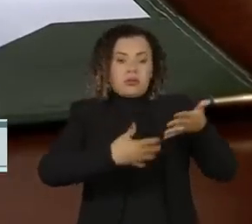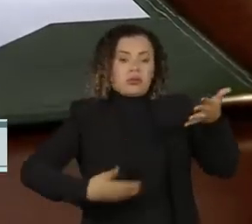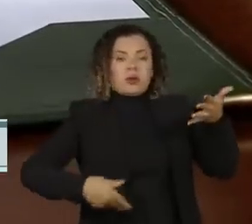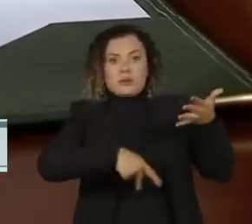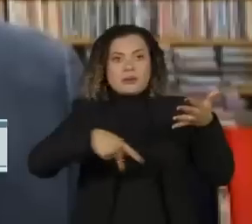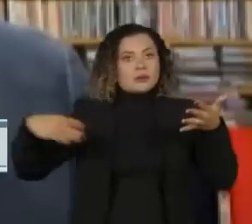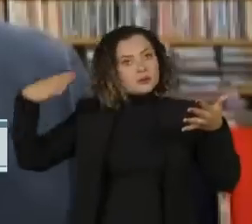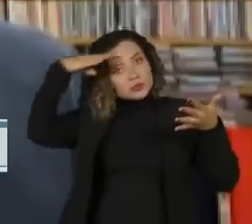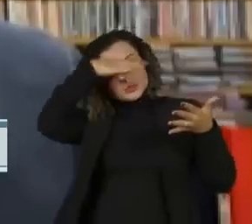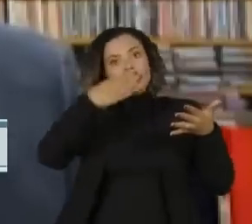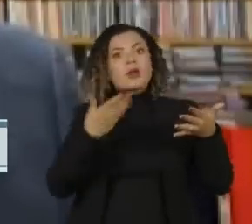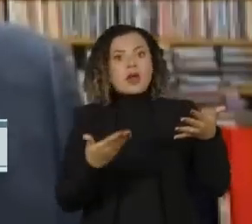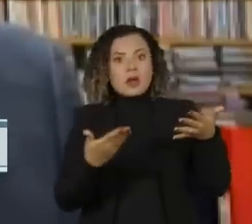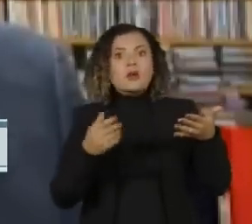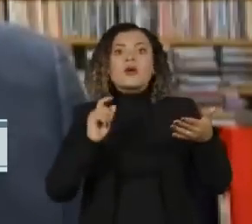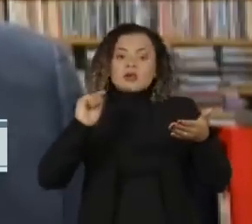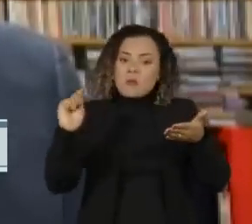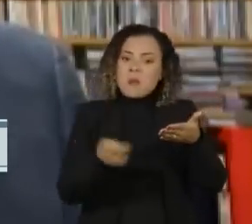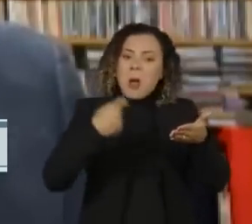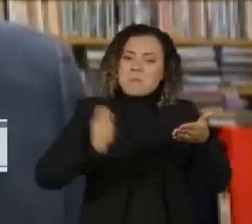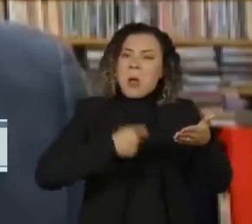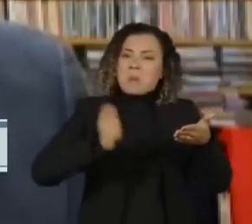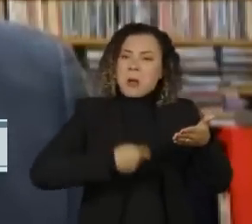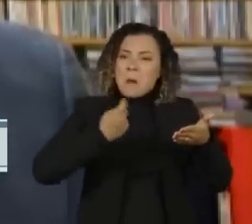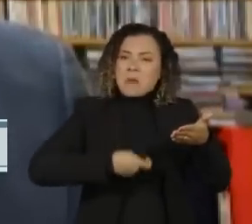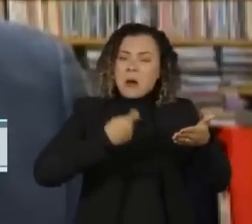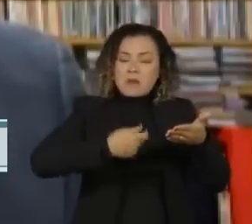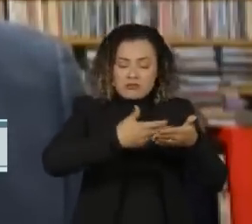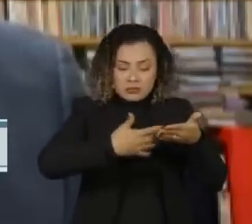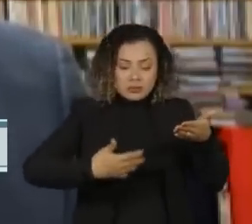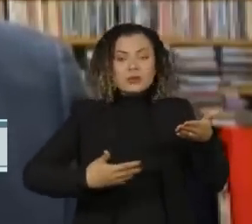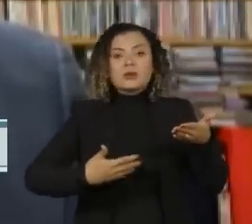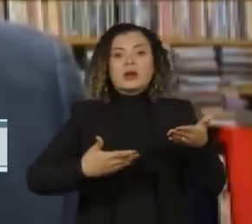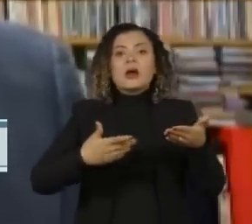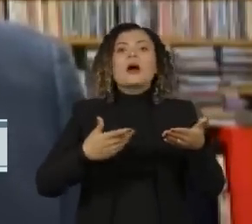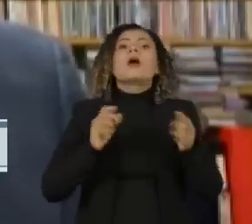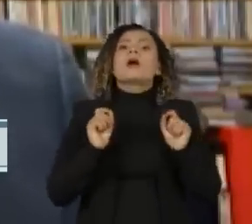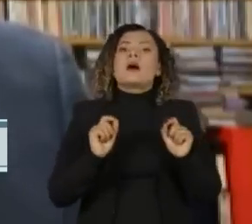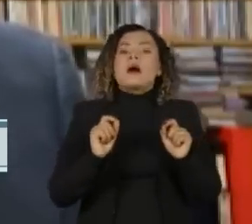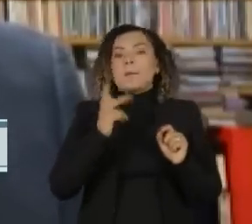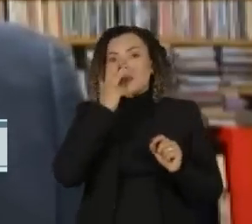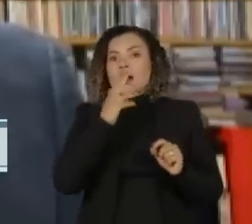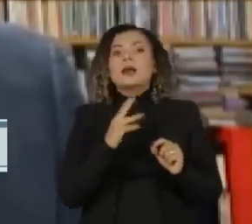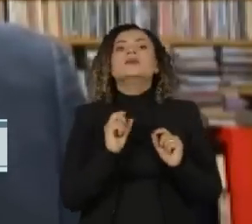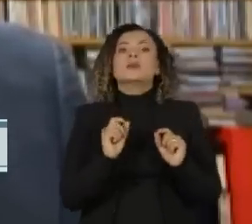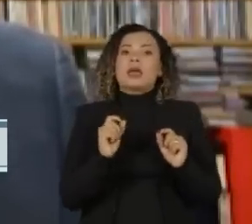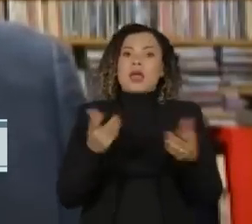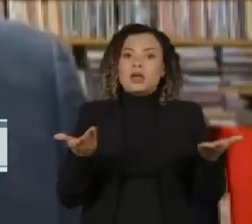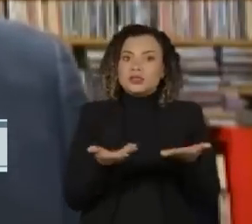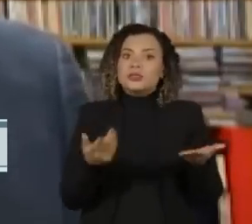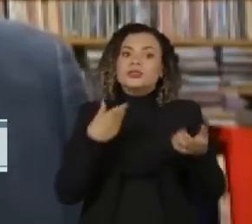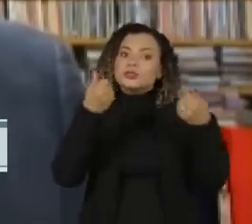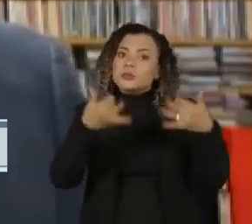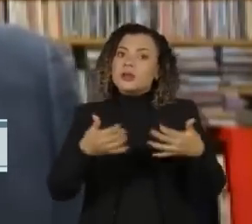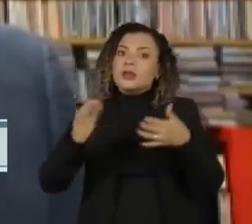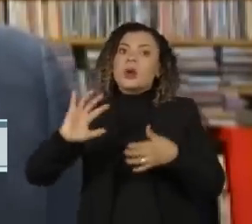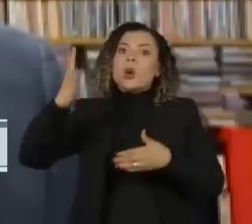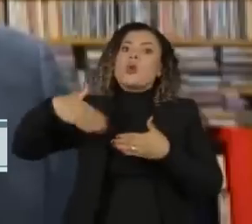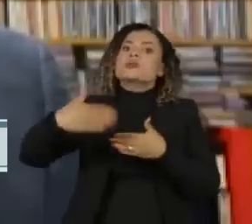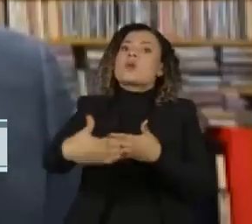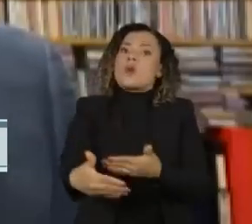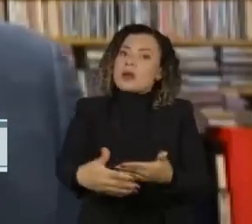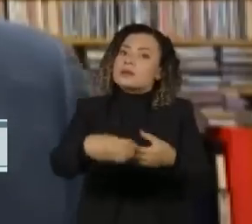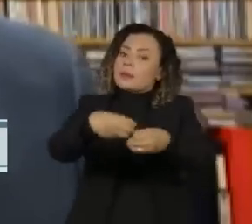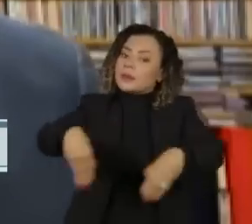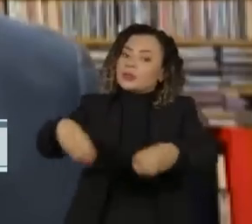Jair bolsonaro essa revogação ela não apaga muitas vezes o Rastro que é o que a gente tá falando as consequências que